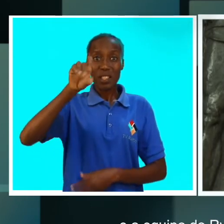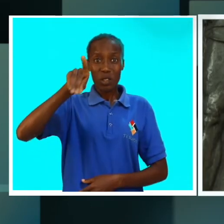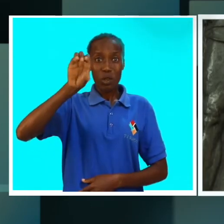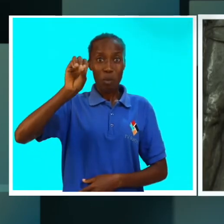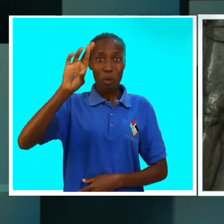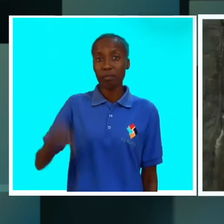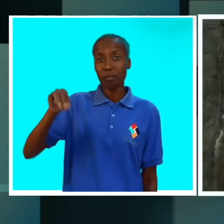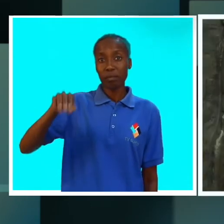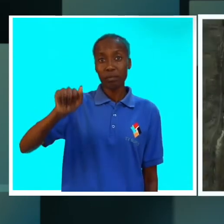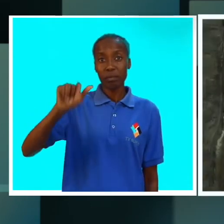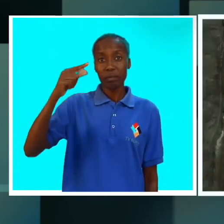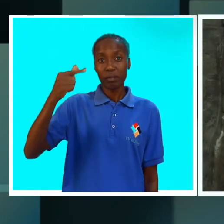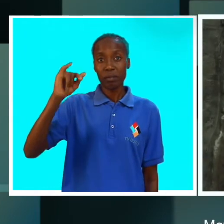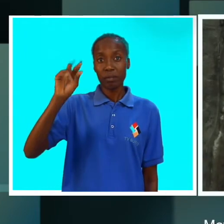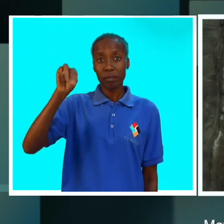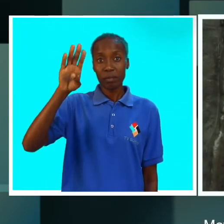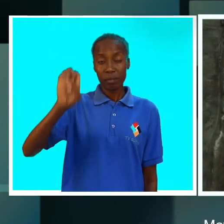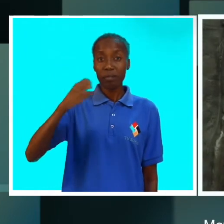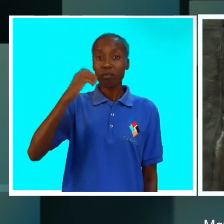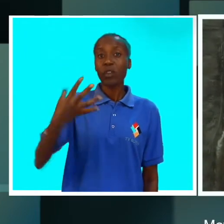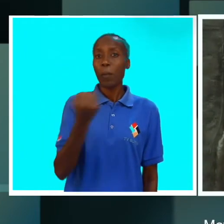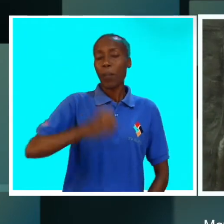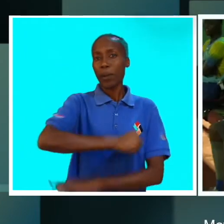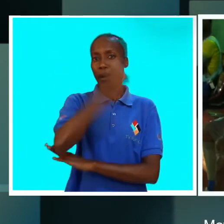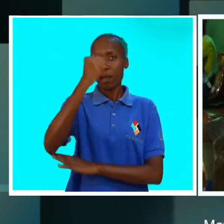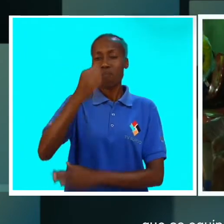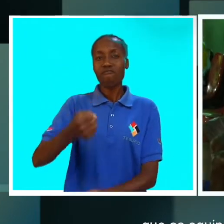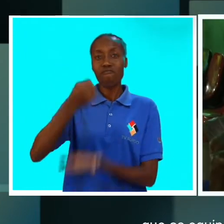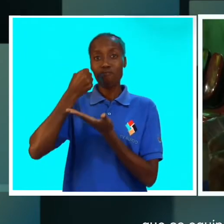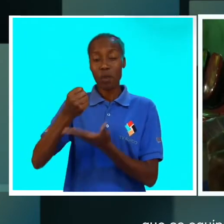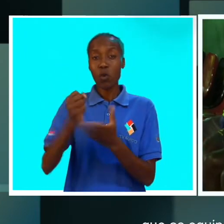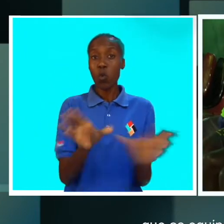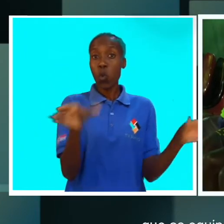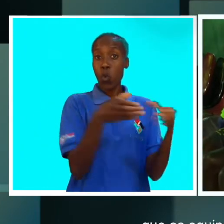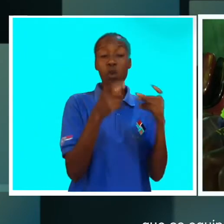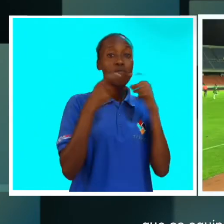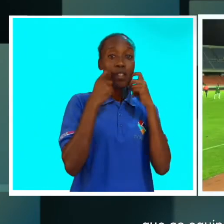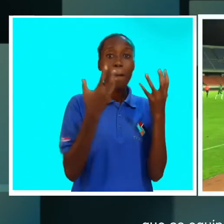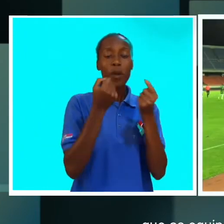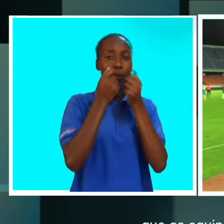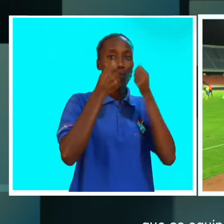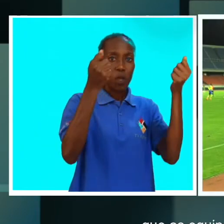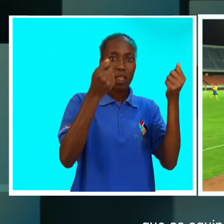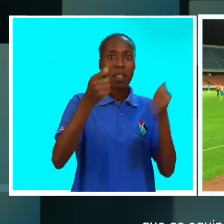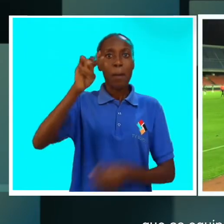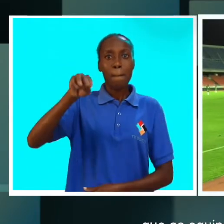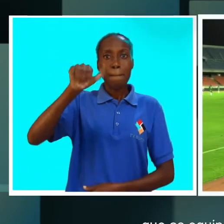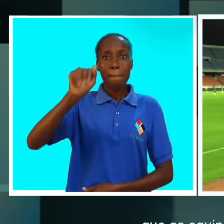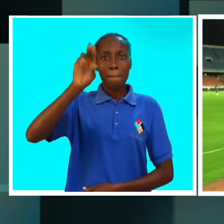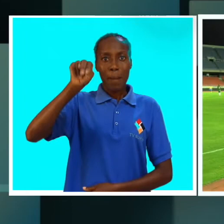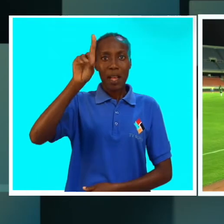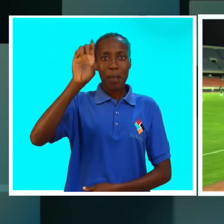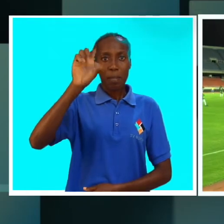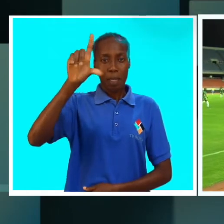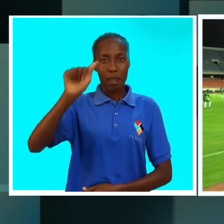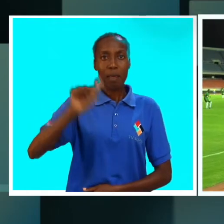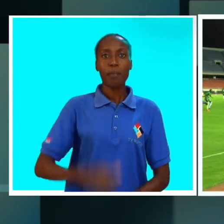jogar com o Costa do Sol. Matimba salienta o ganho financeiro que as equipas moçambicanas podem tirar da taça Nelson Mandela.